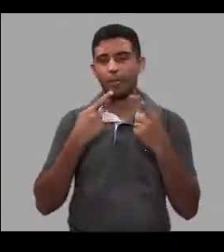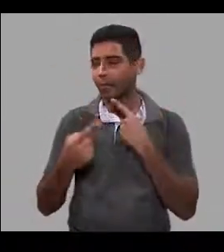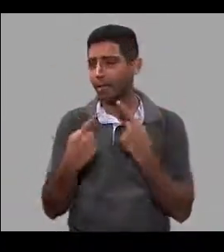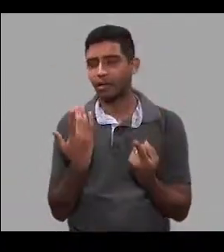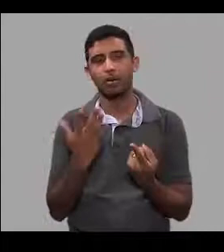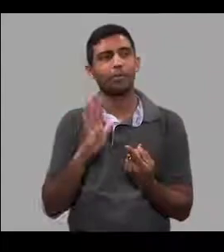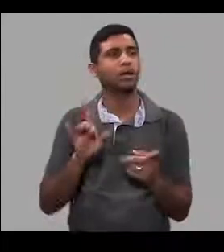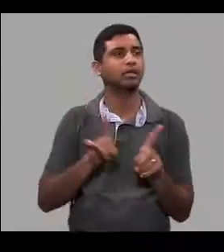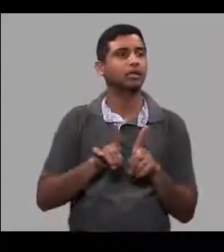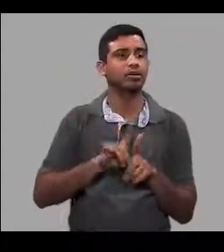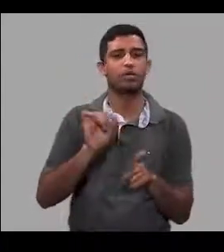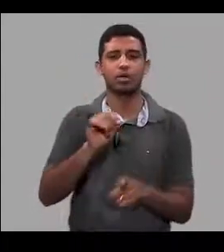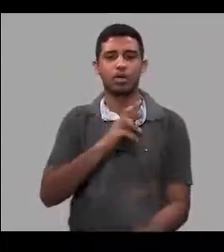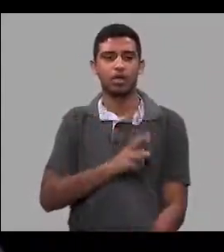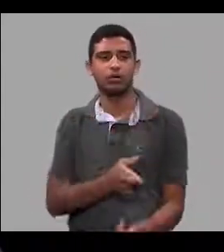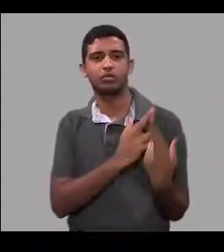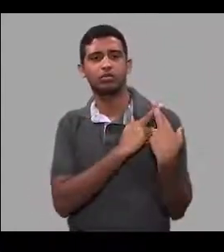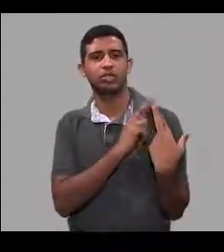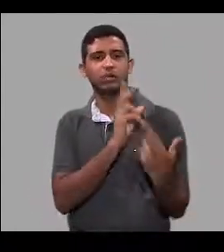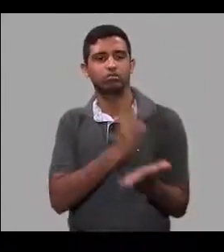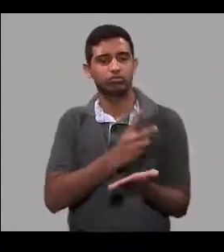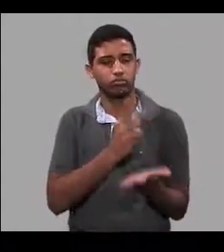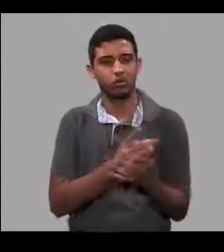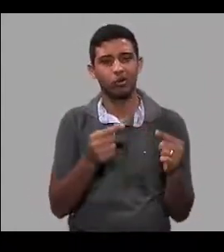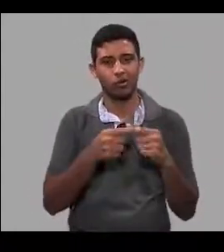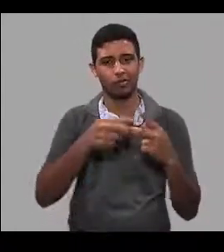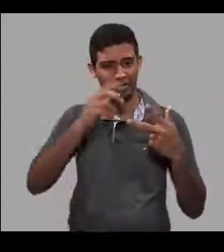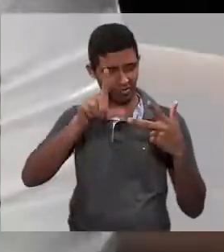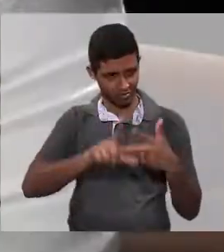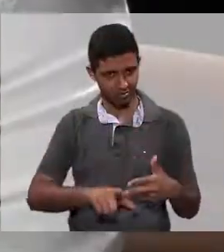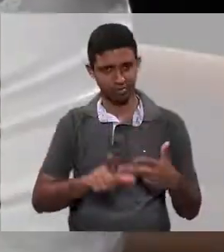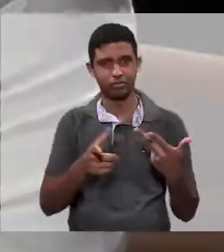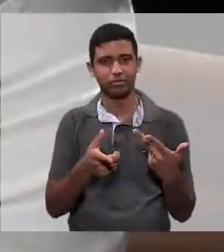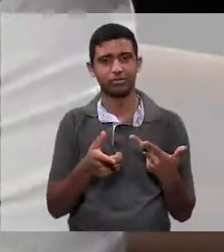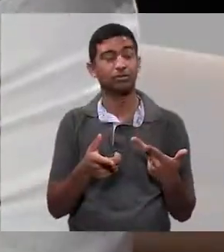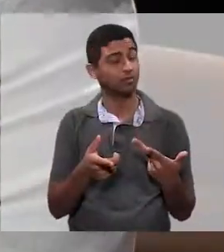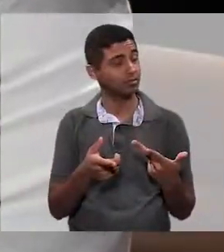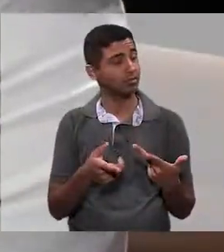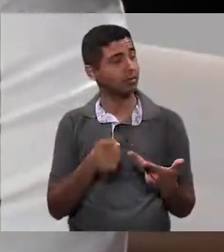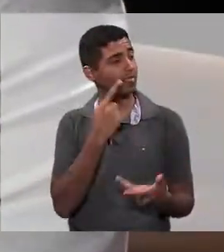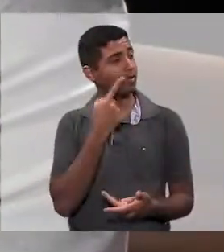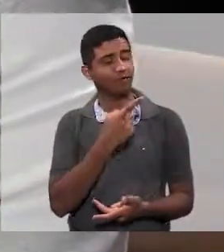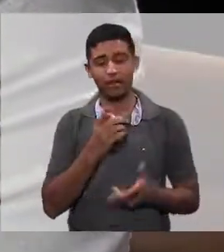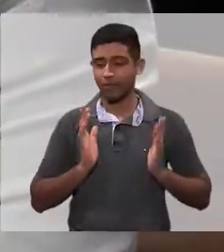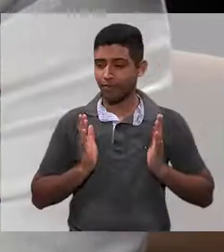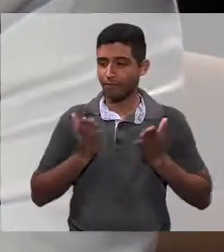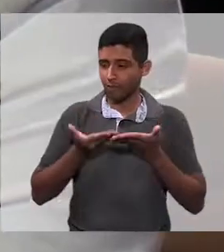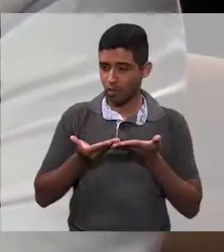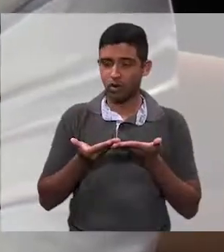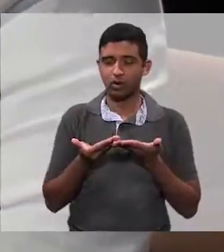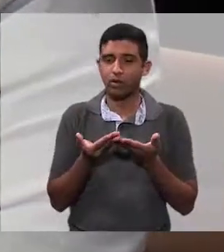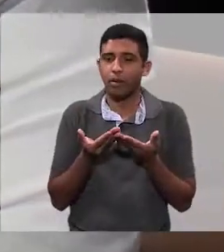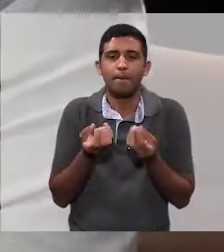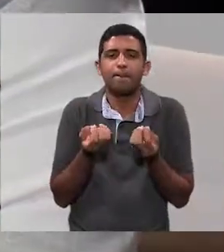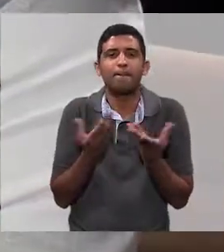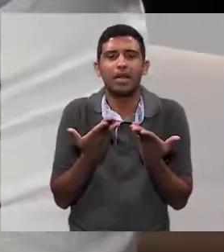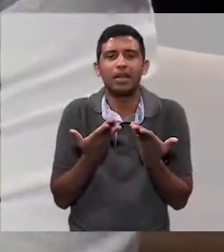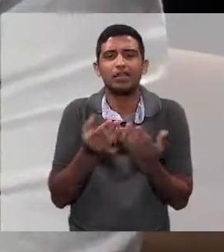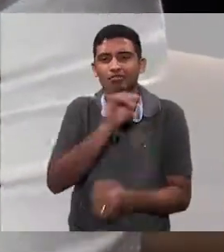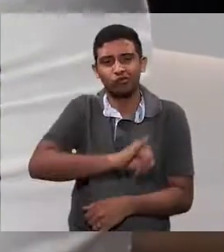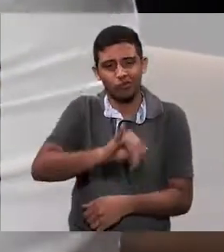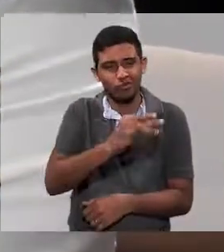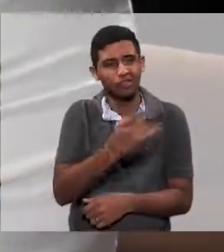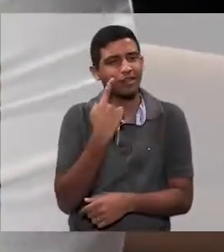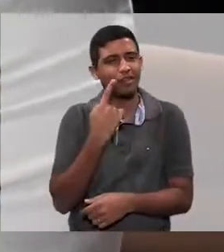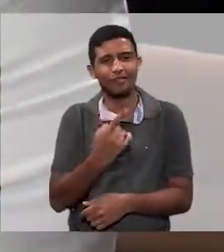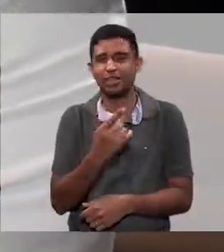isso como uma responsabilidade permanente do Poder Legislativo. Agora, ter esse fórum, né, institucionalizado, né, ter